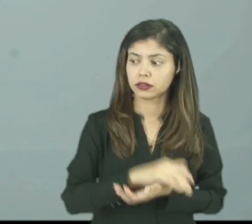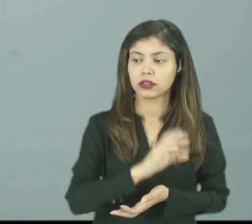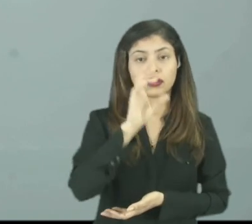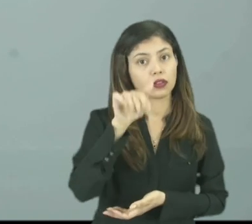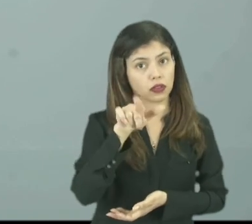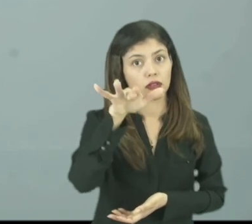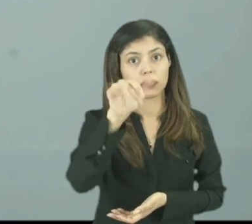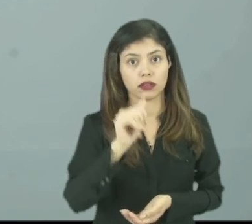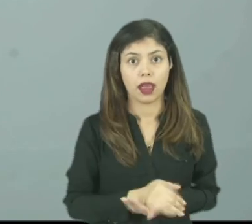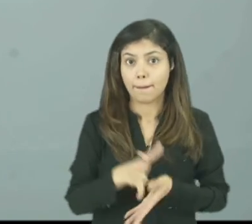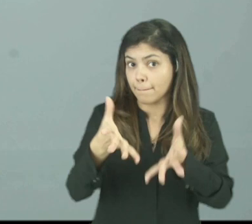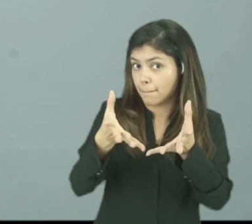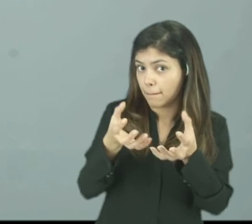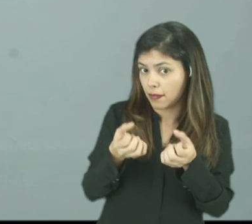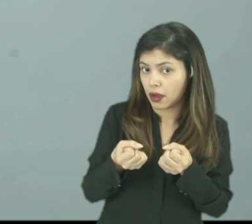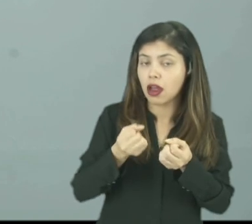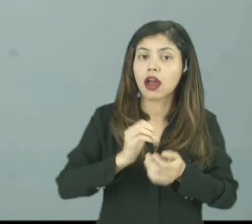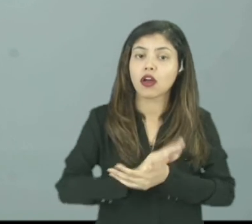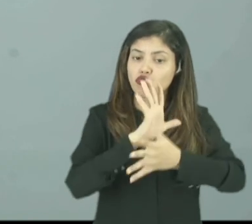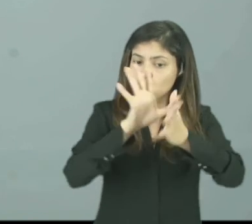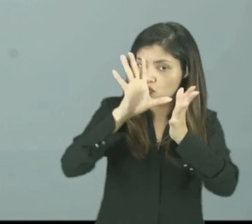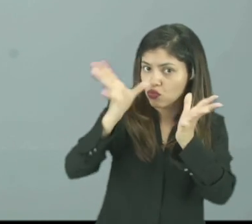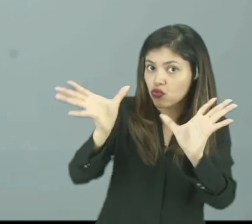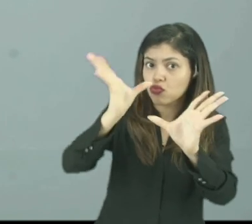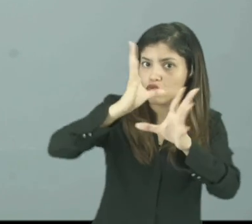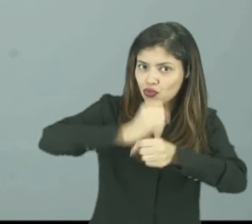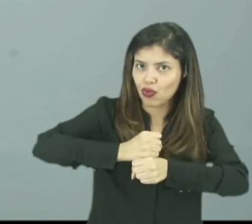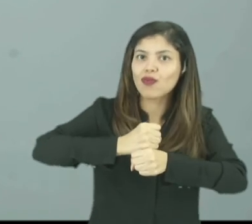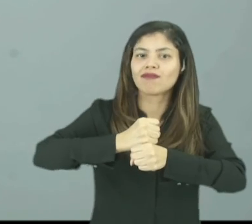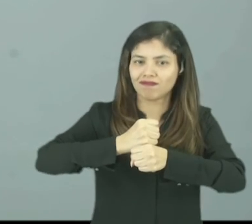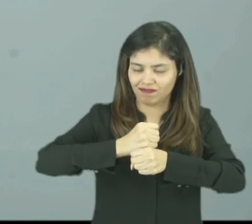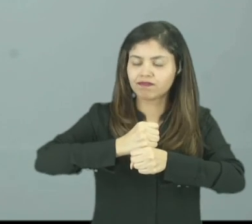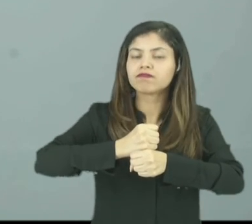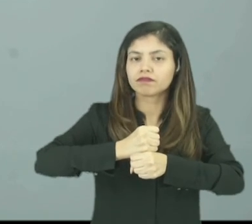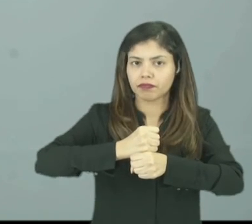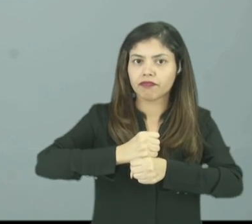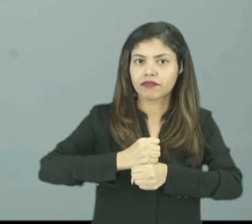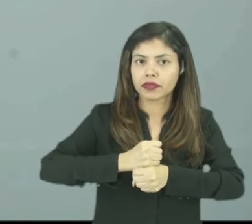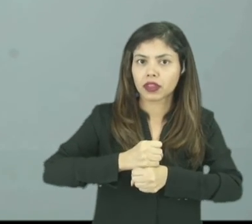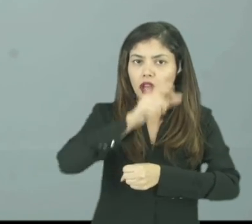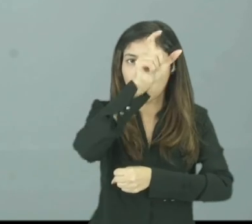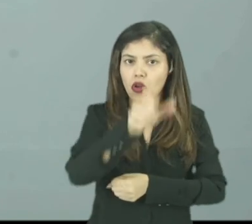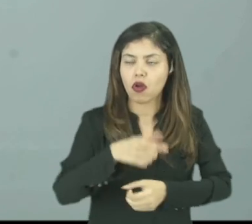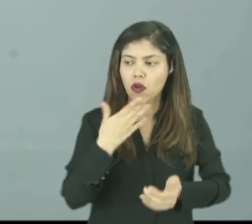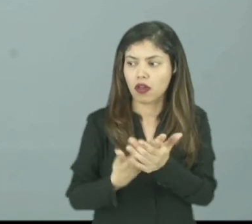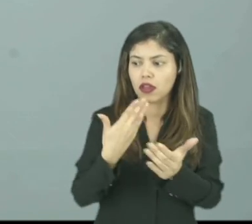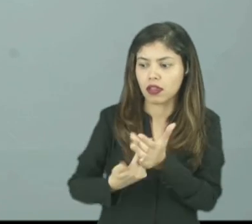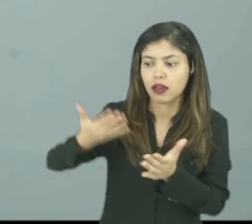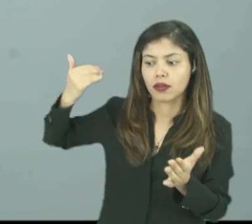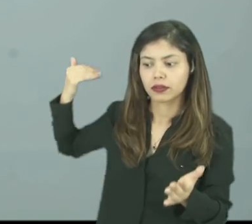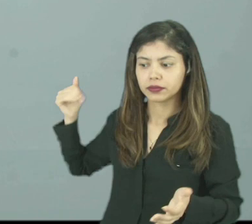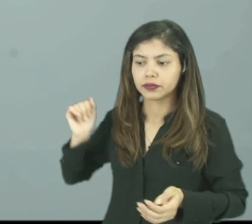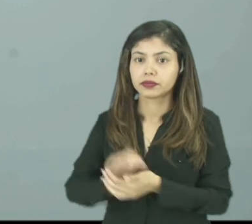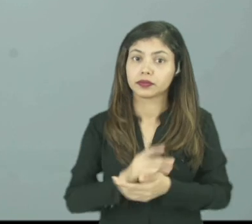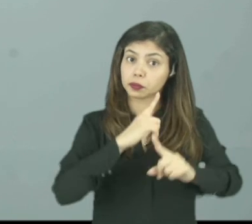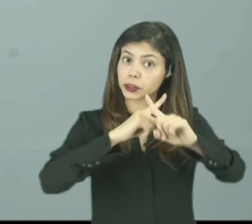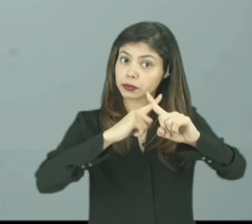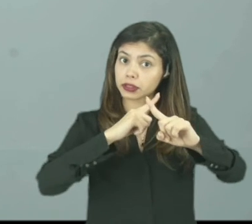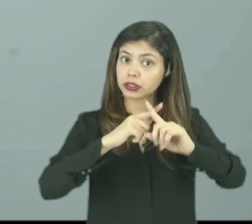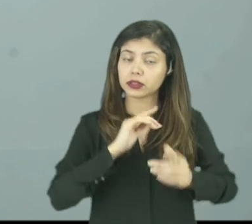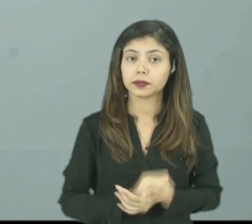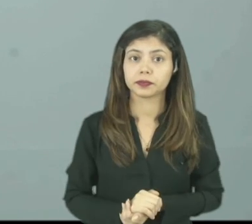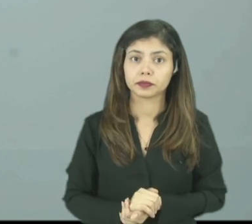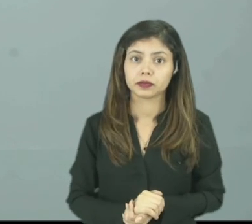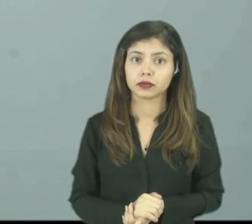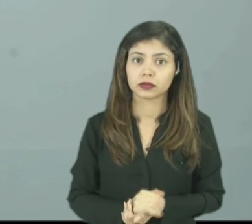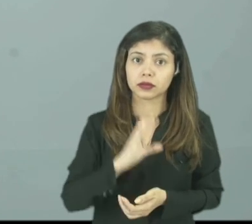coluna você somará com o elemento da coluna anterior e multiplicará por uma